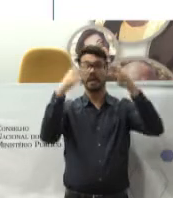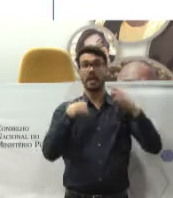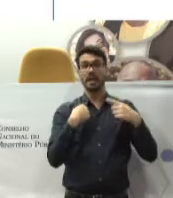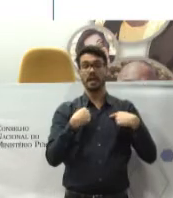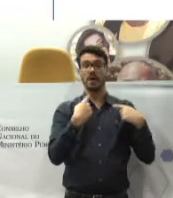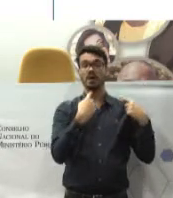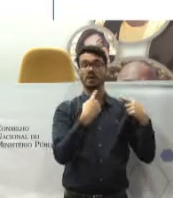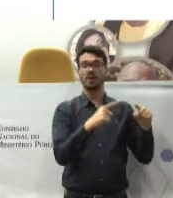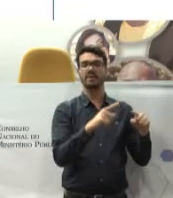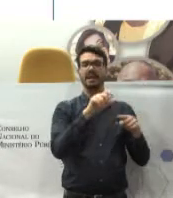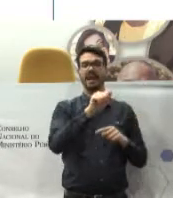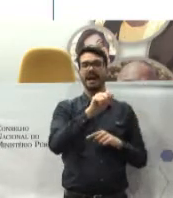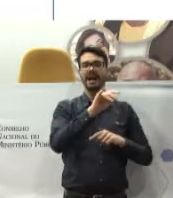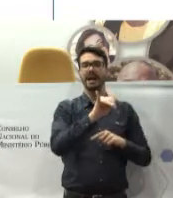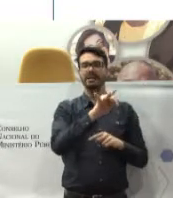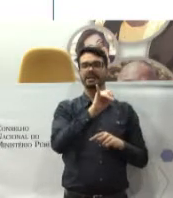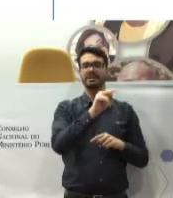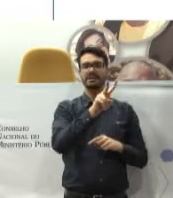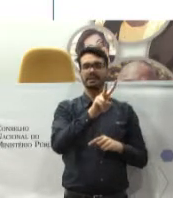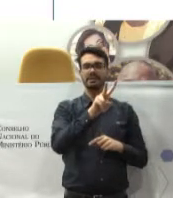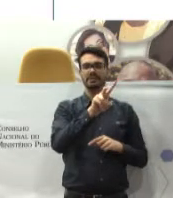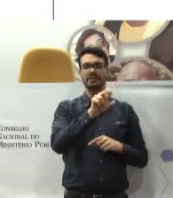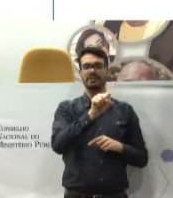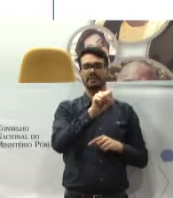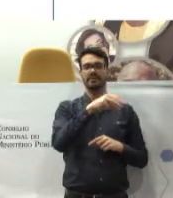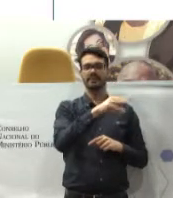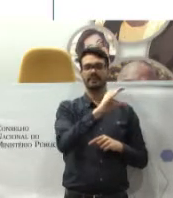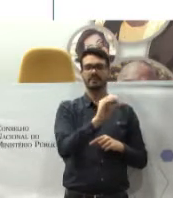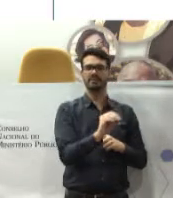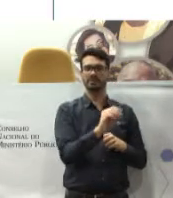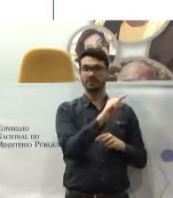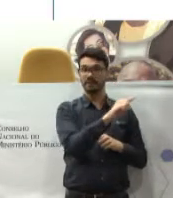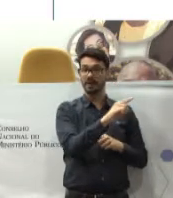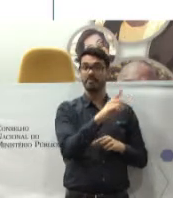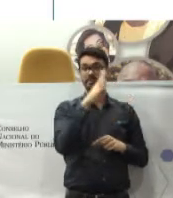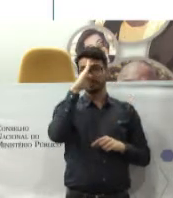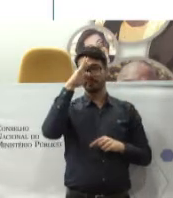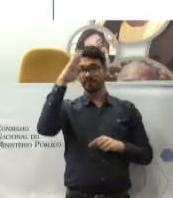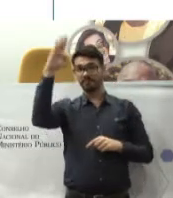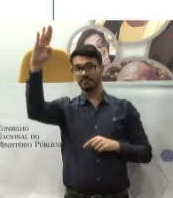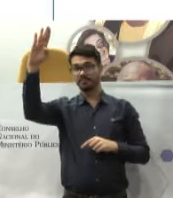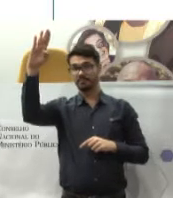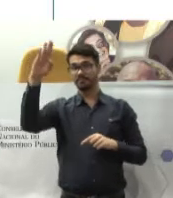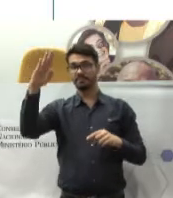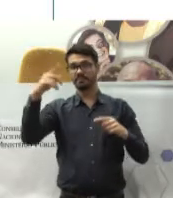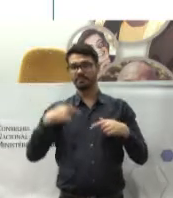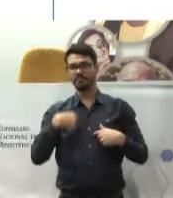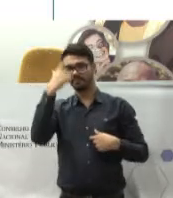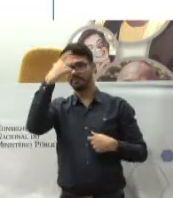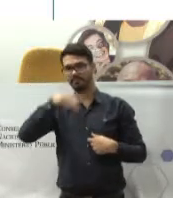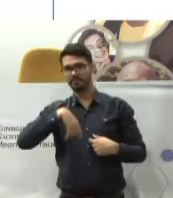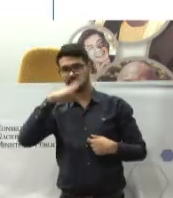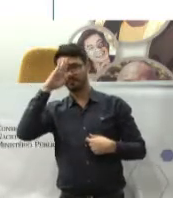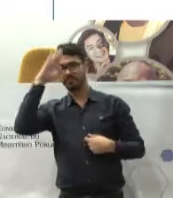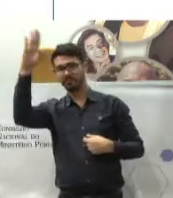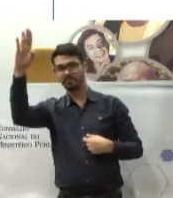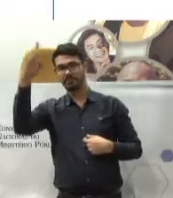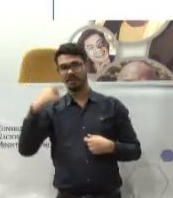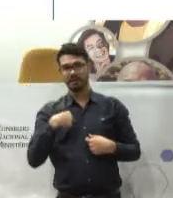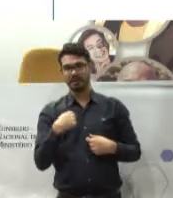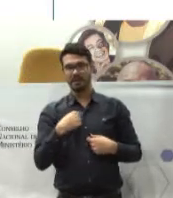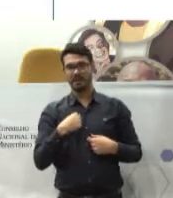contra o ativismo. Eu acho que o ativismo transborda o protagonismo. Ele excede o protagonismo. Eu